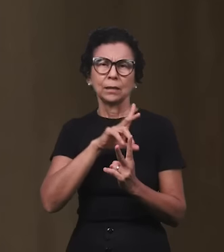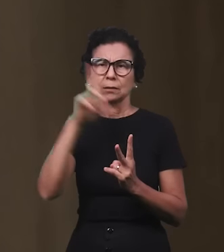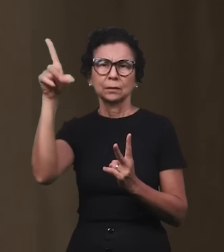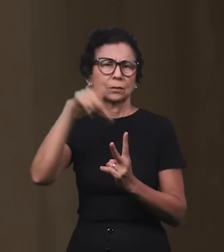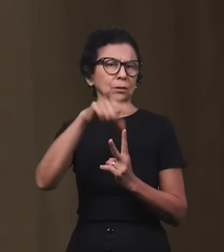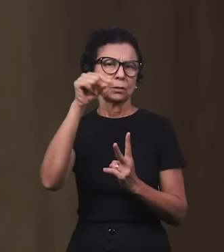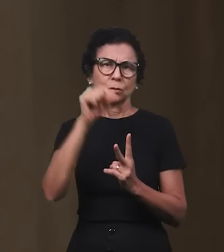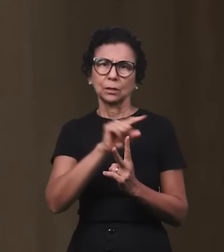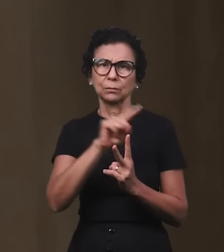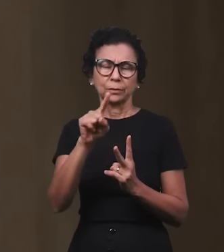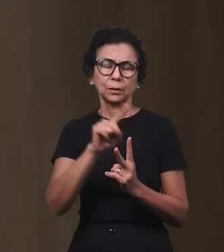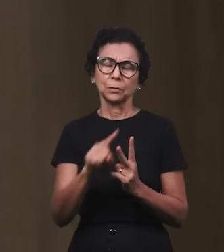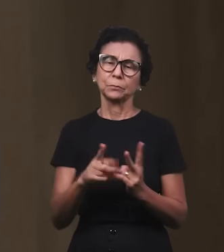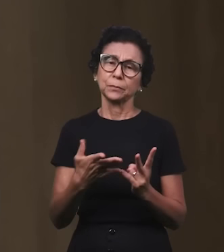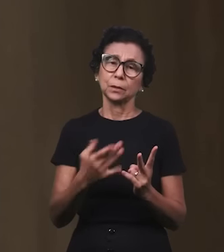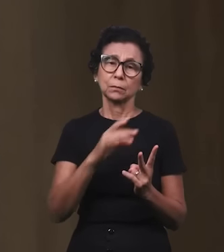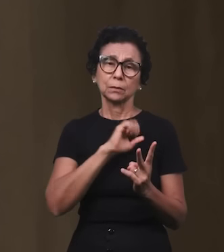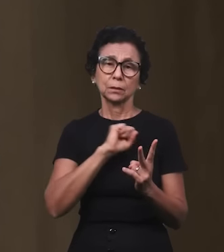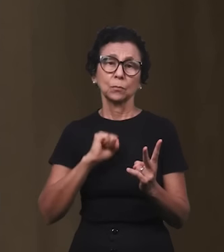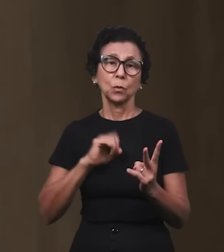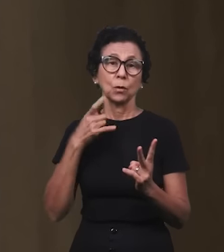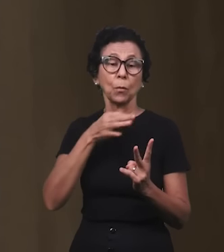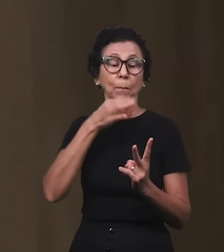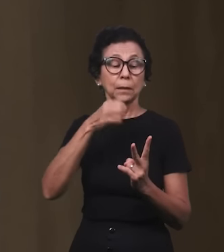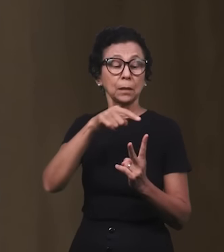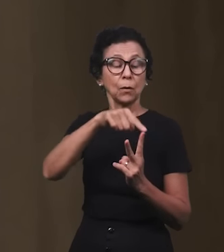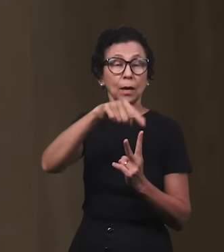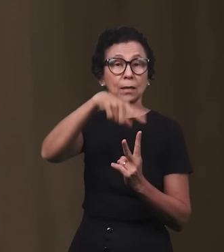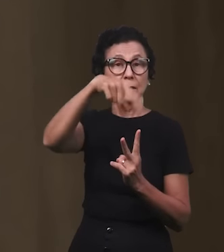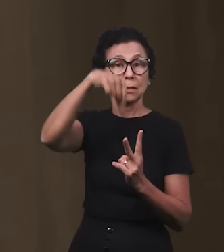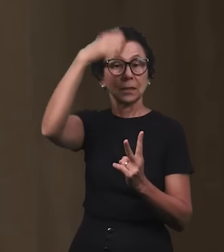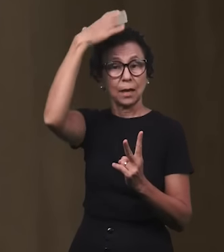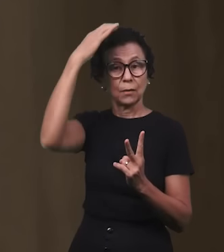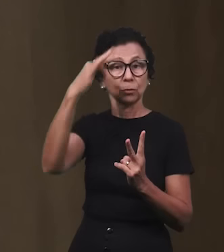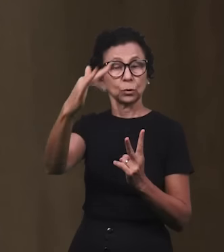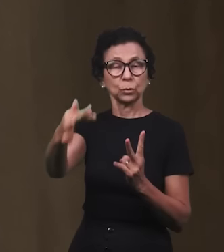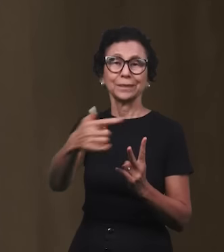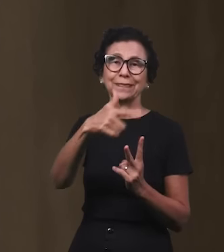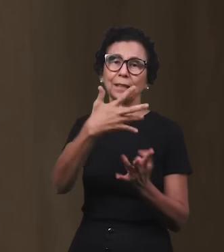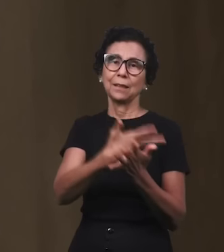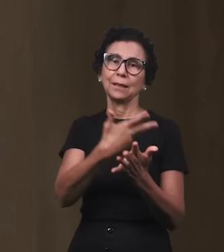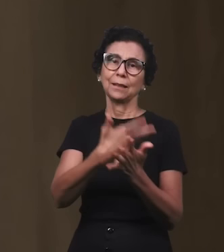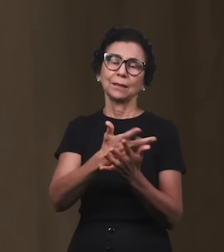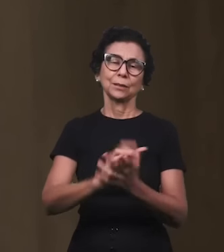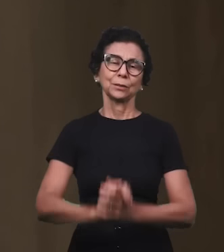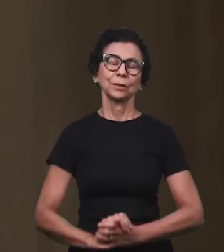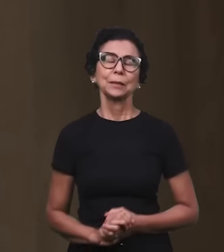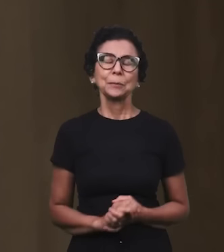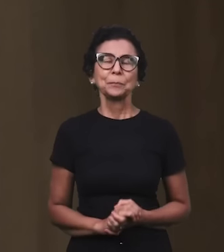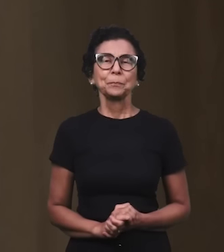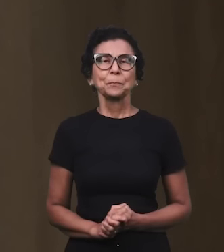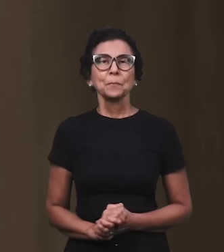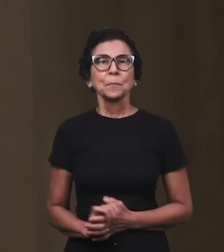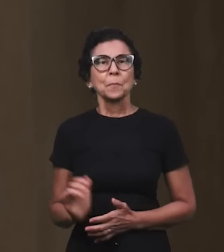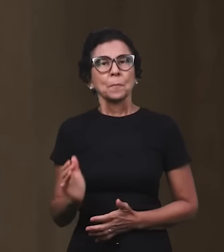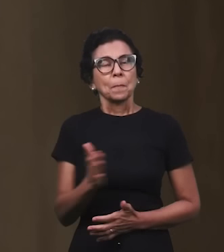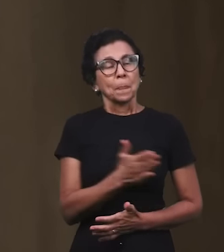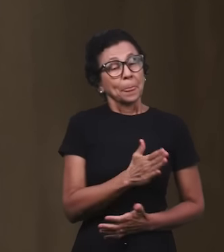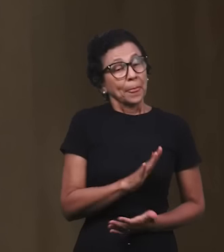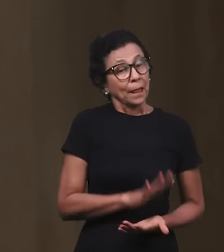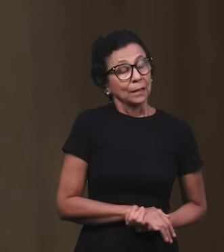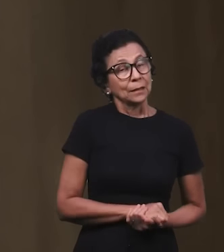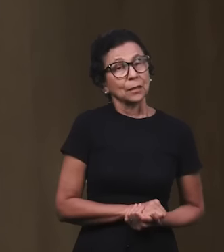assistindo, porque essa operação do Espírito Santo no Velho Testamento, já para aquilo que é sim ou aquilo